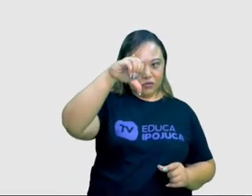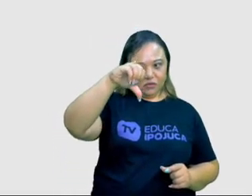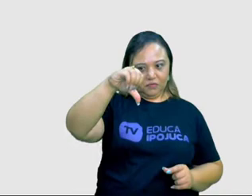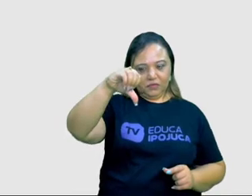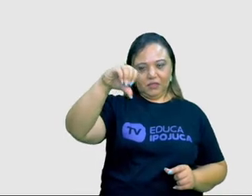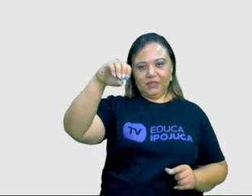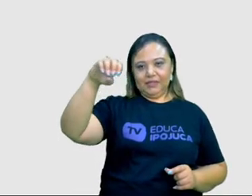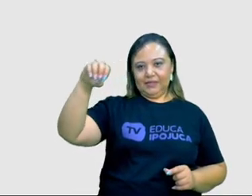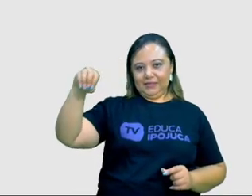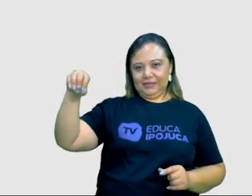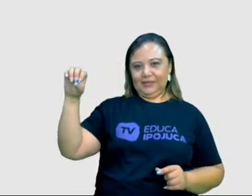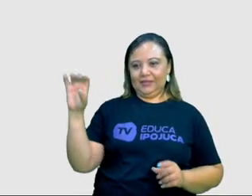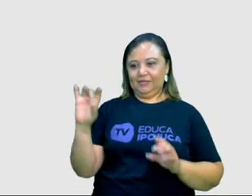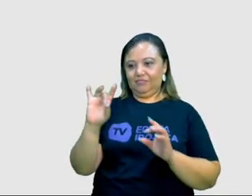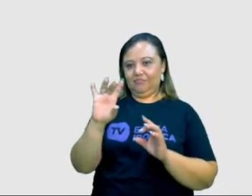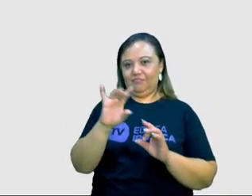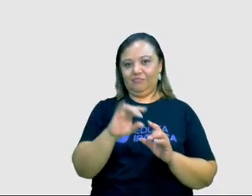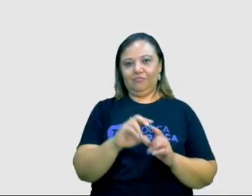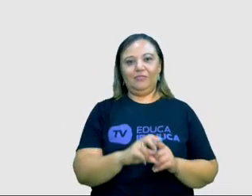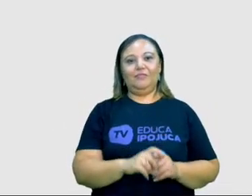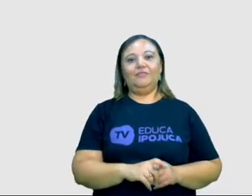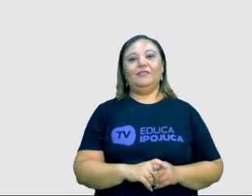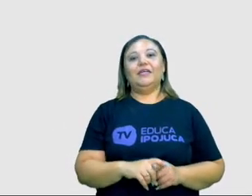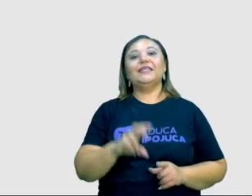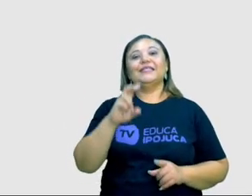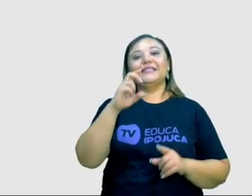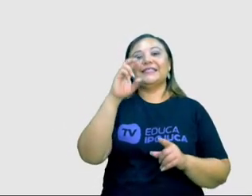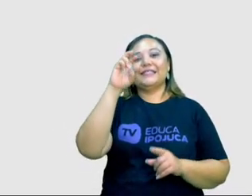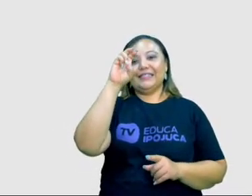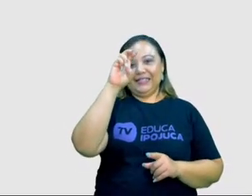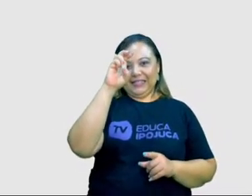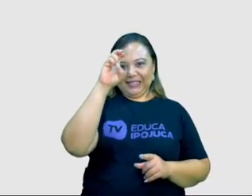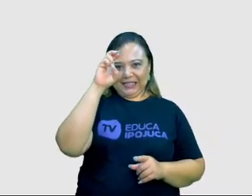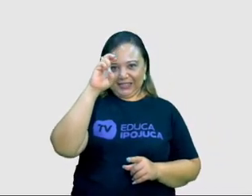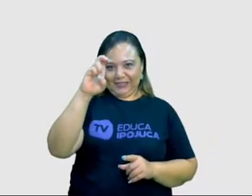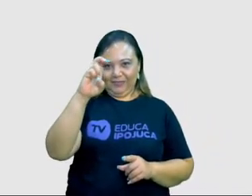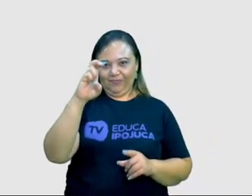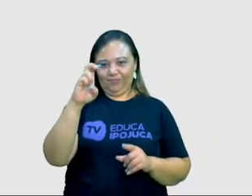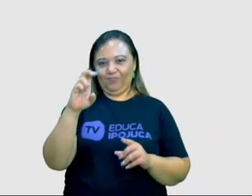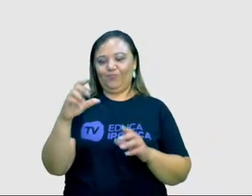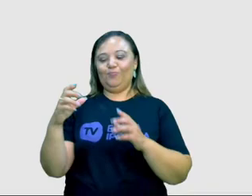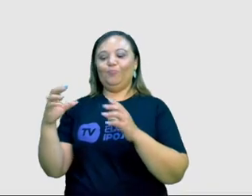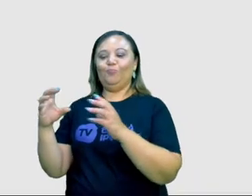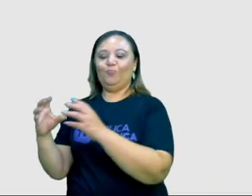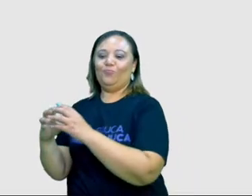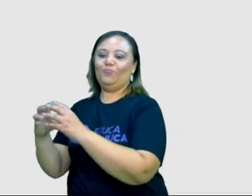Então, 5 obras vão receber 900 tijolos e